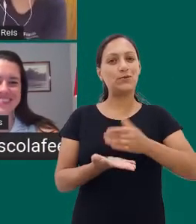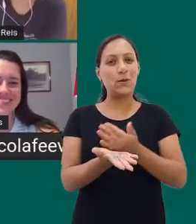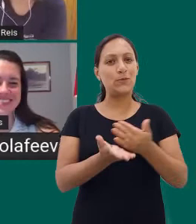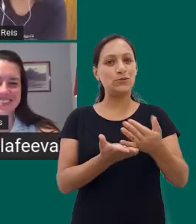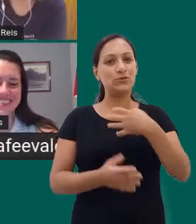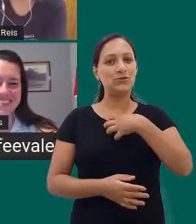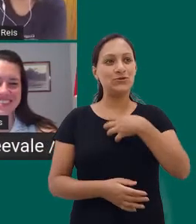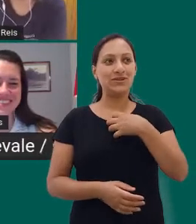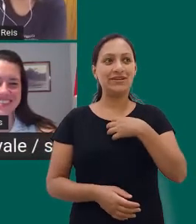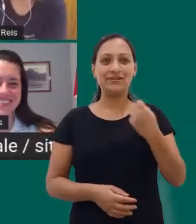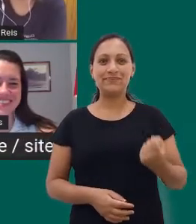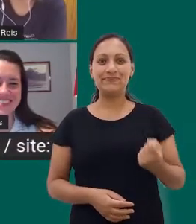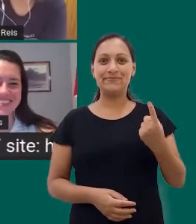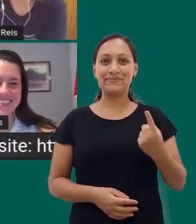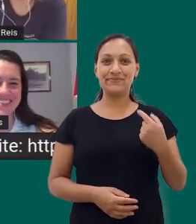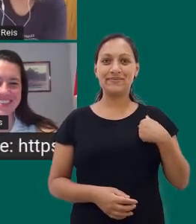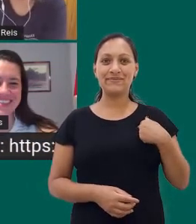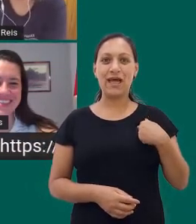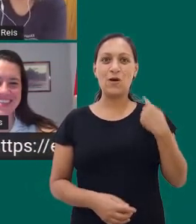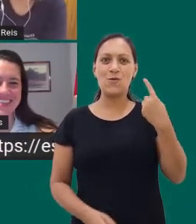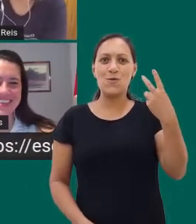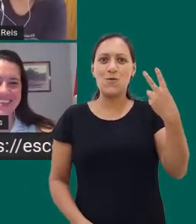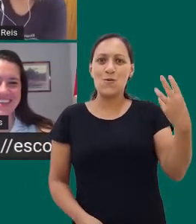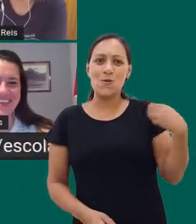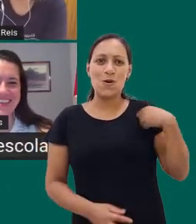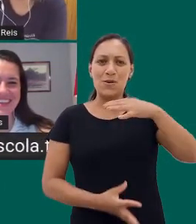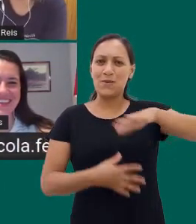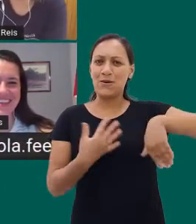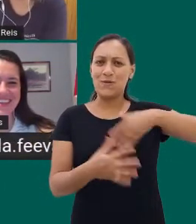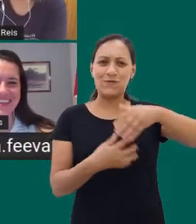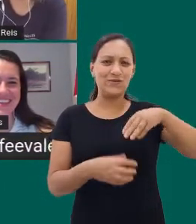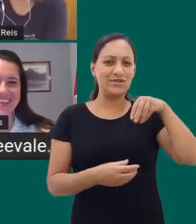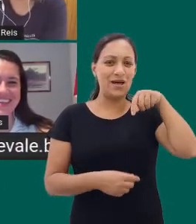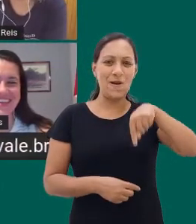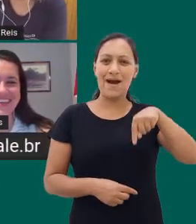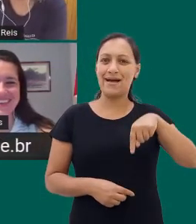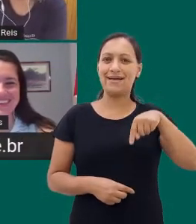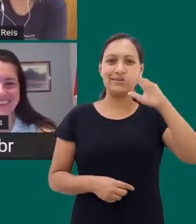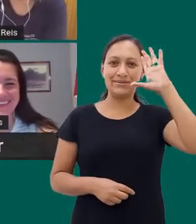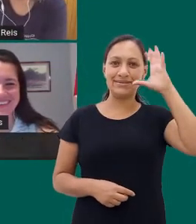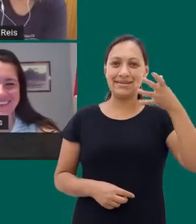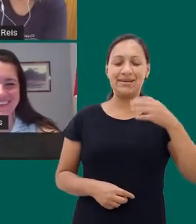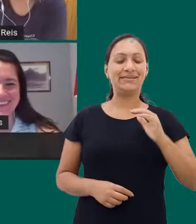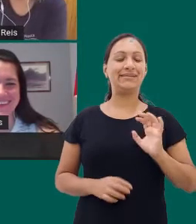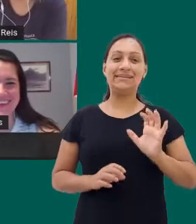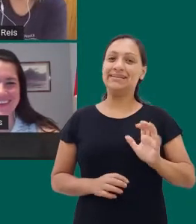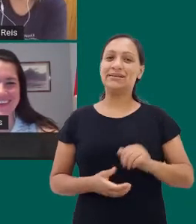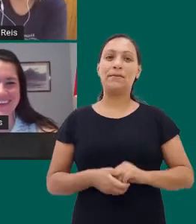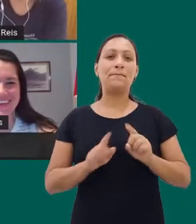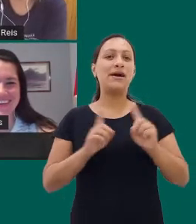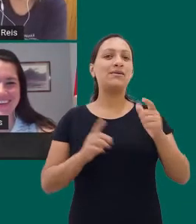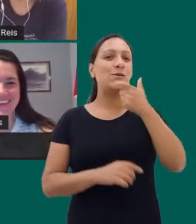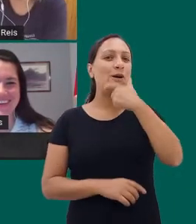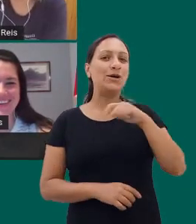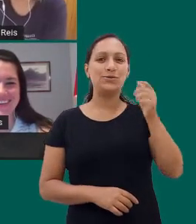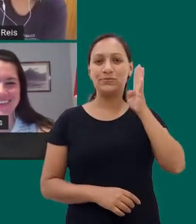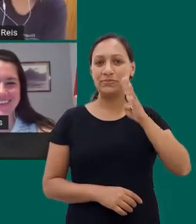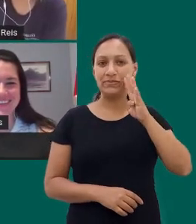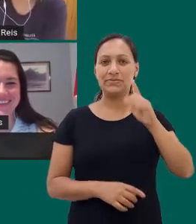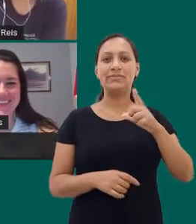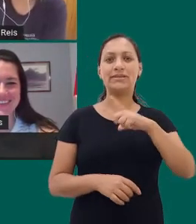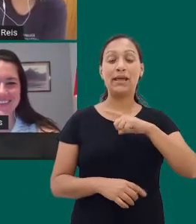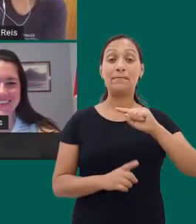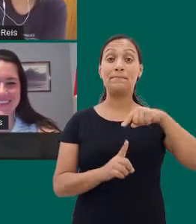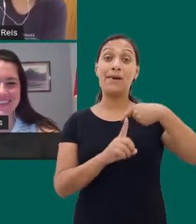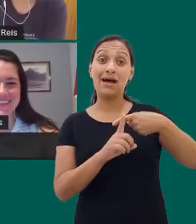inusitada. Estava aquele cronômetro contando e quando a confusão aconteceu aqui, foi isso. Mas eu acho que é legal a gente ter mais uma dessas